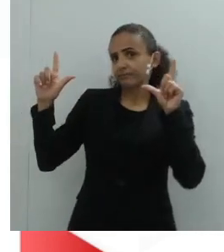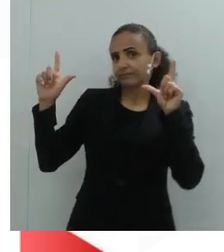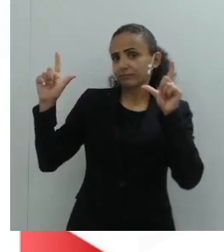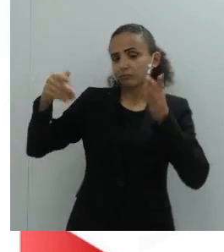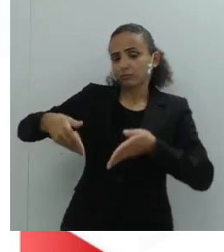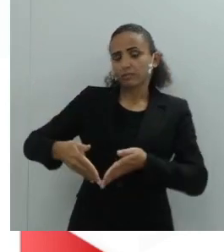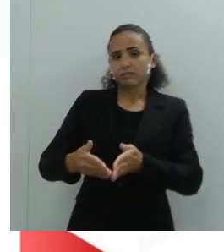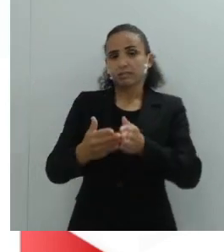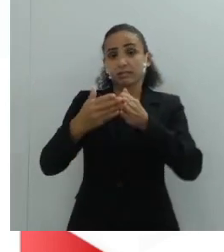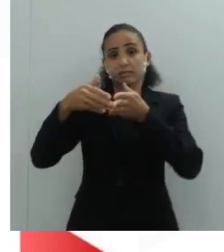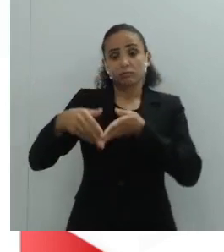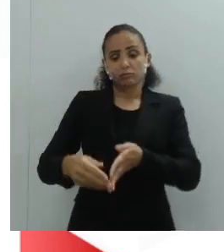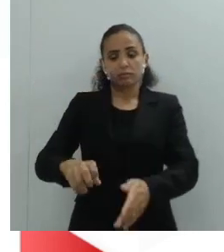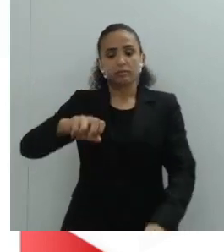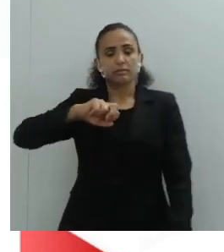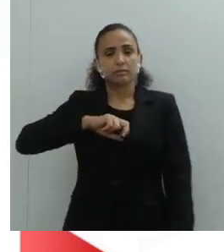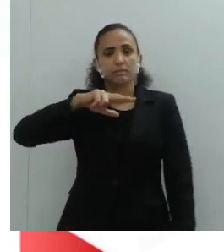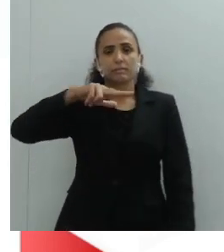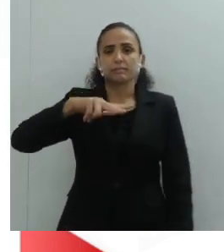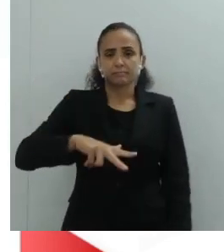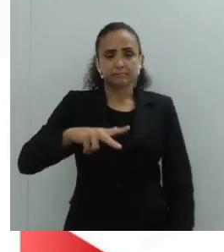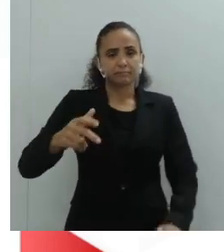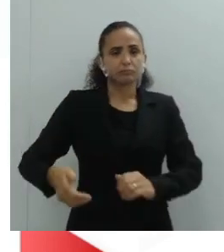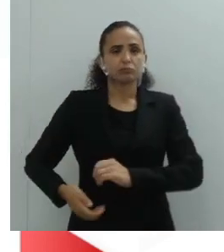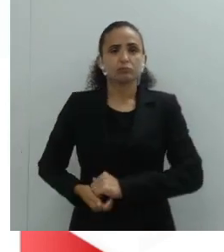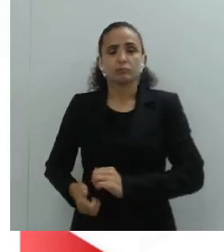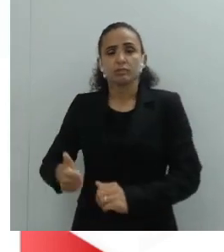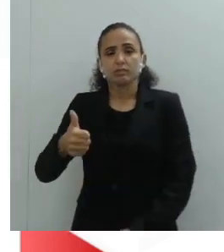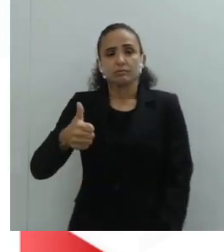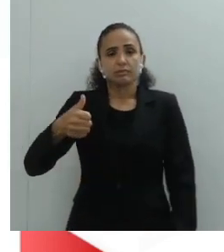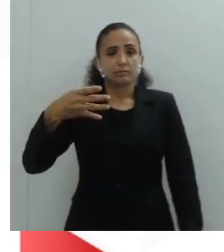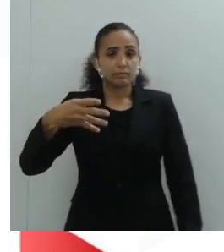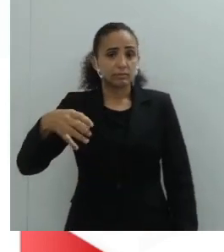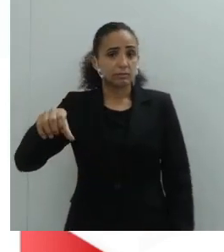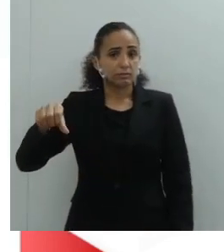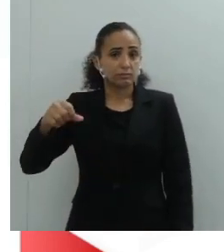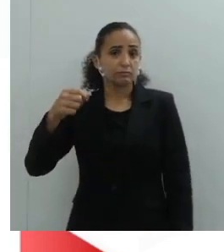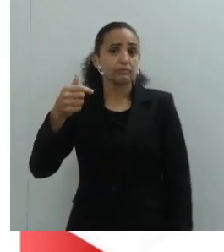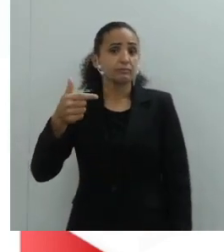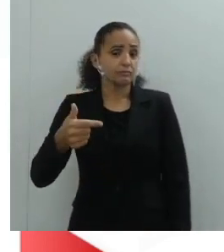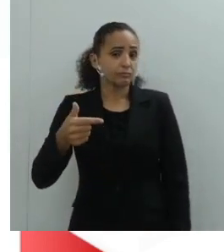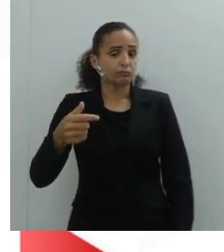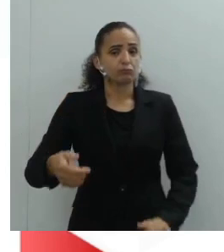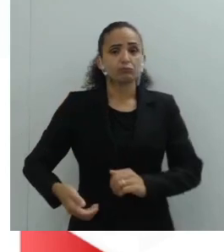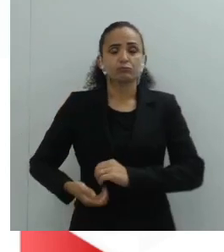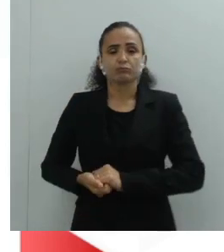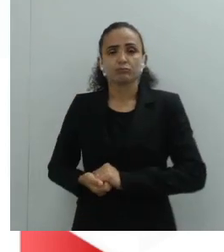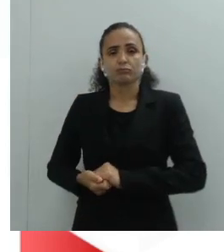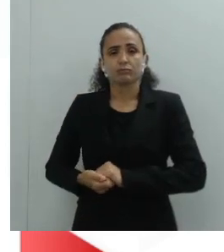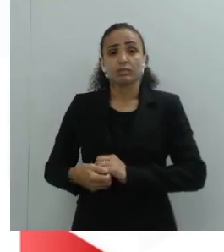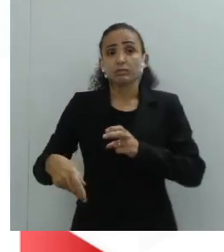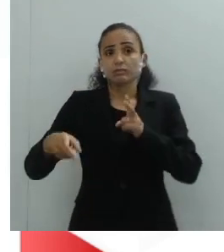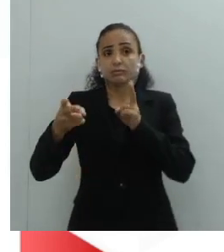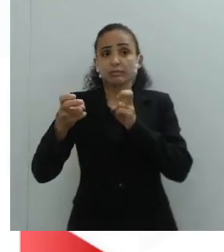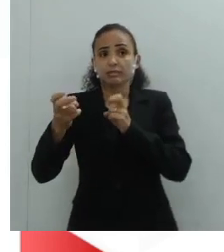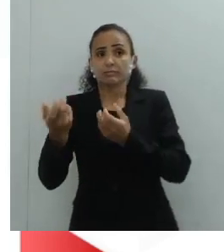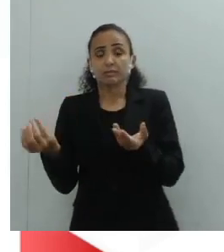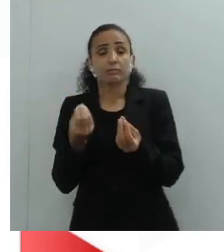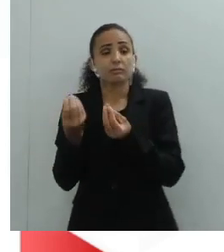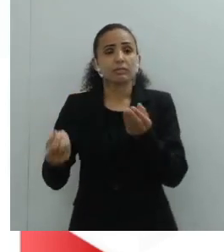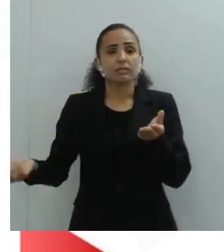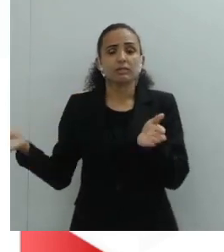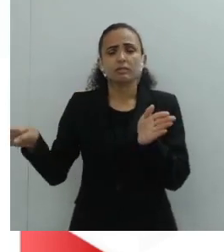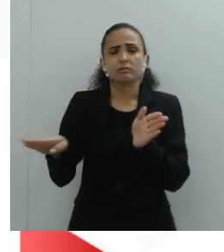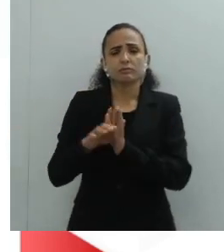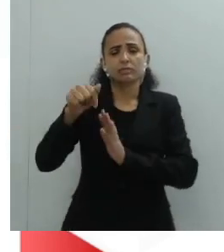caravelas portuguesas, né, por exemplo. Em 1492 nós temos Colombo, que chegava